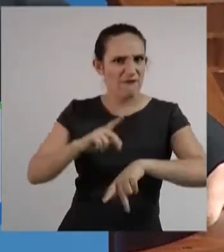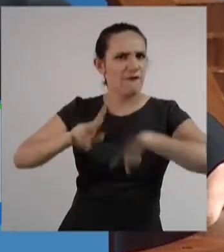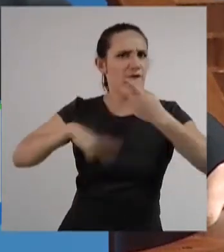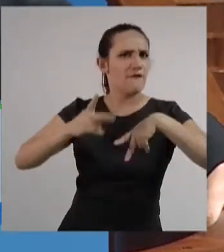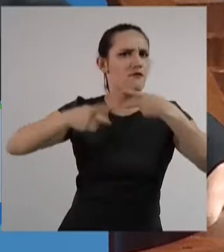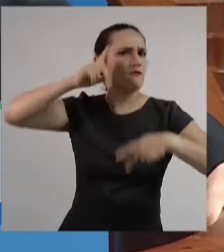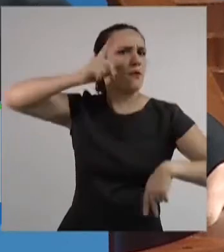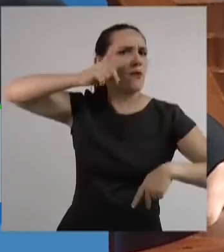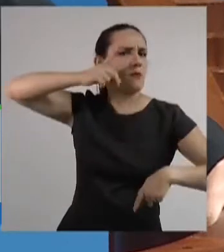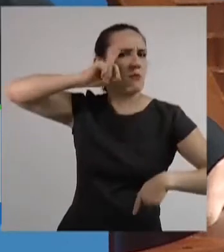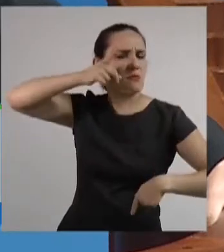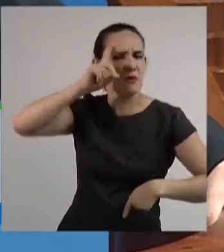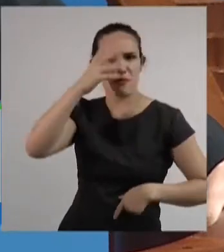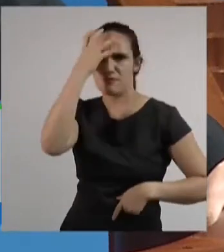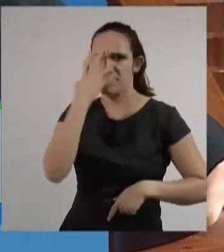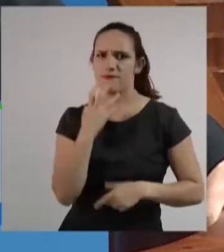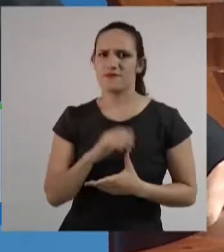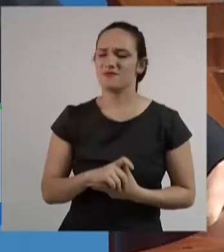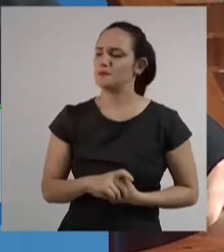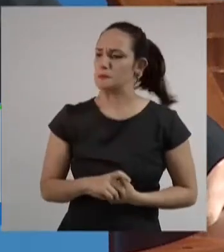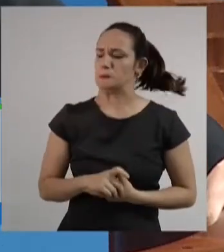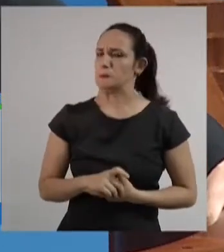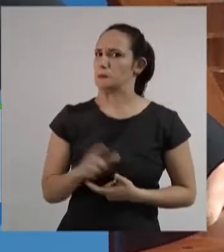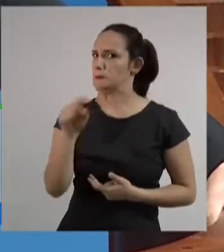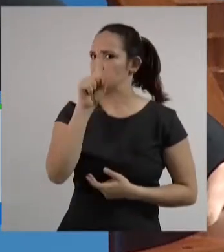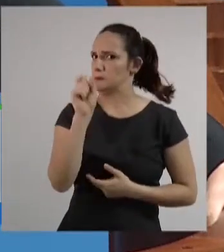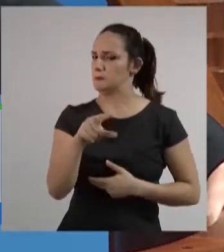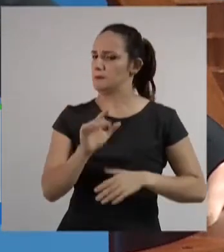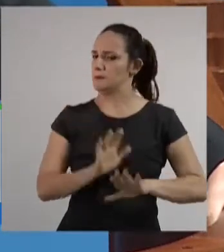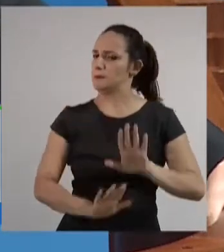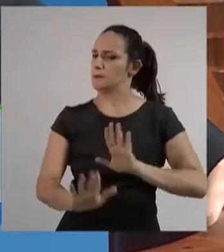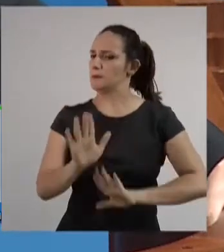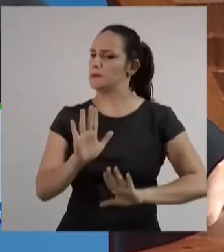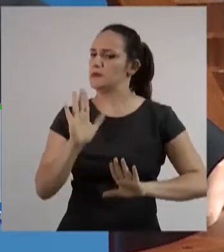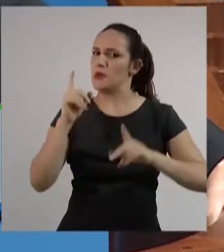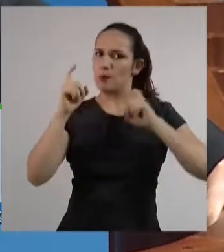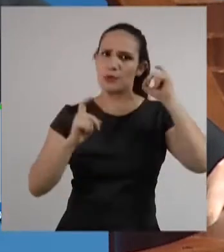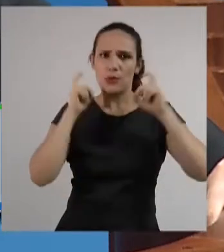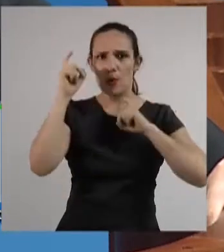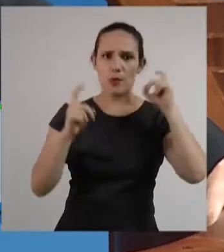autoritários, né, que ele fazia, nós já tínhamos